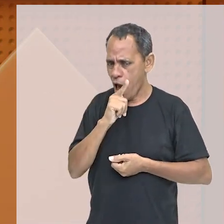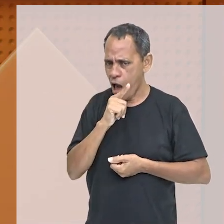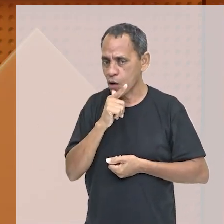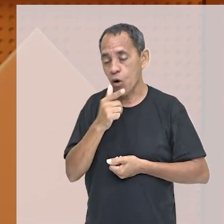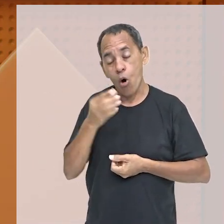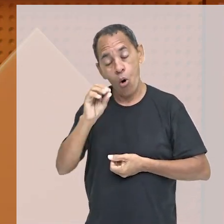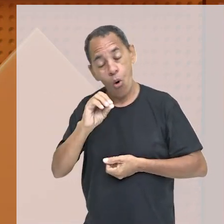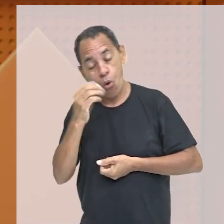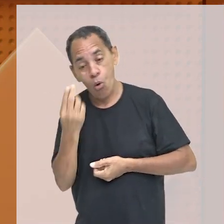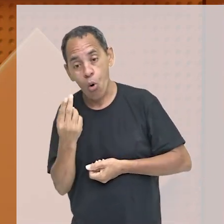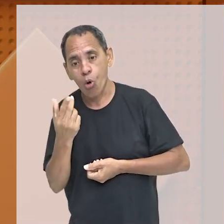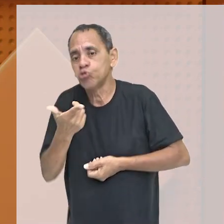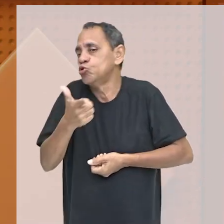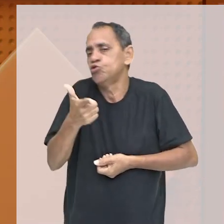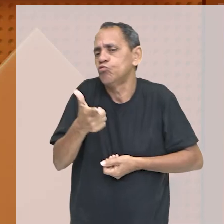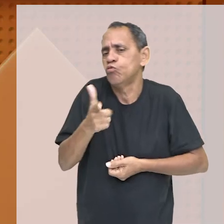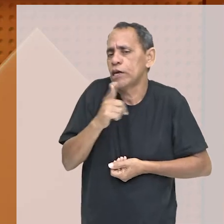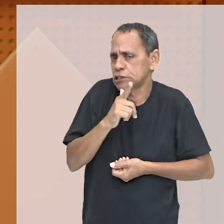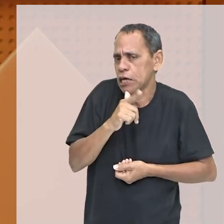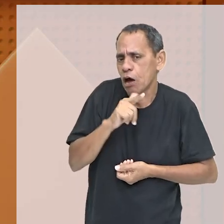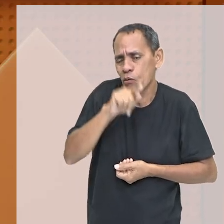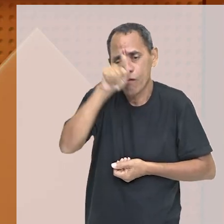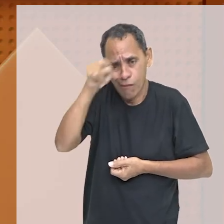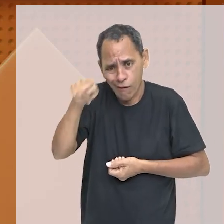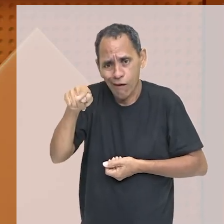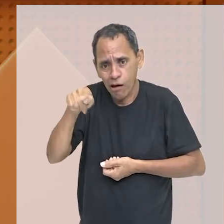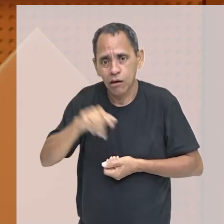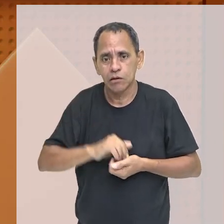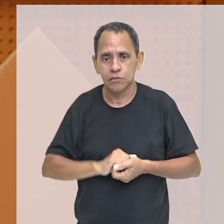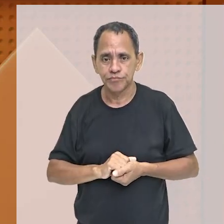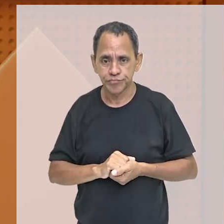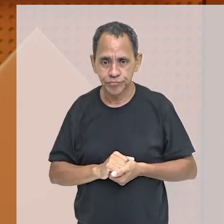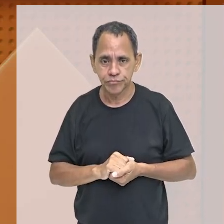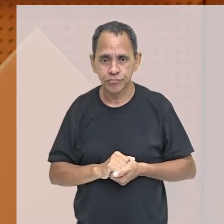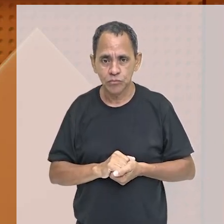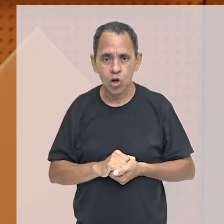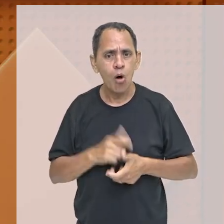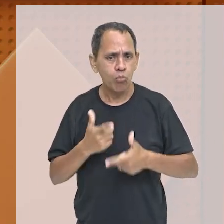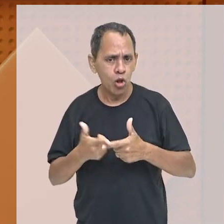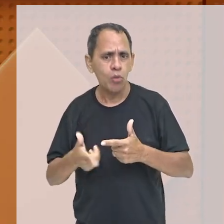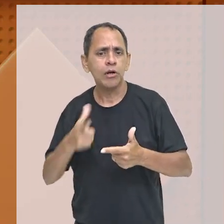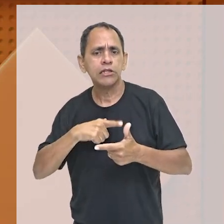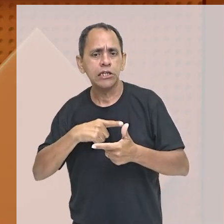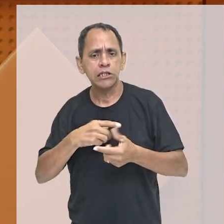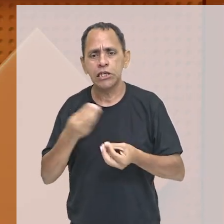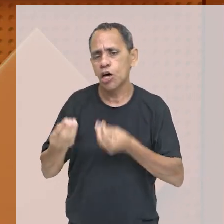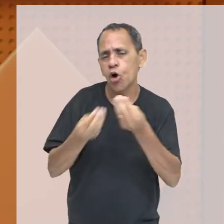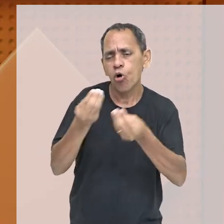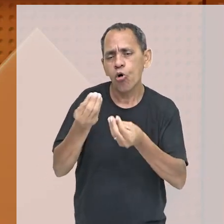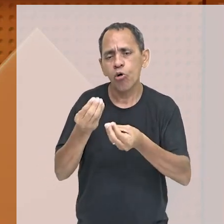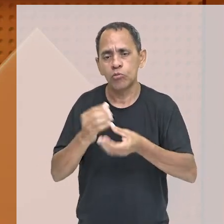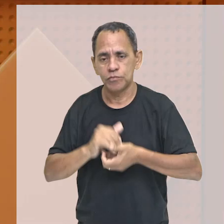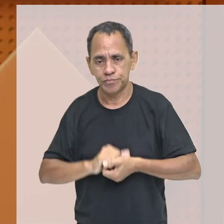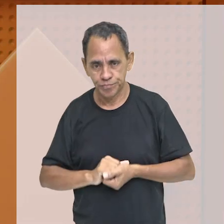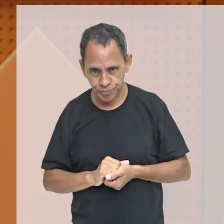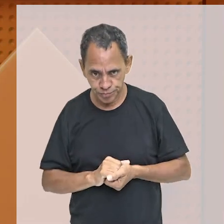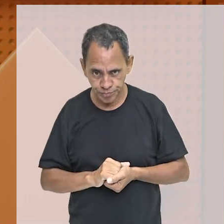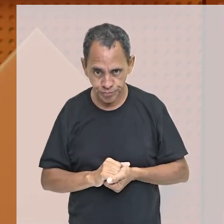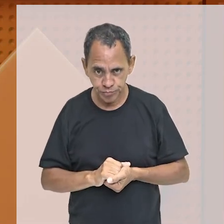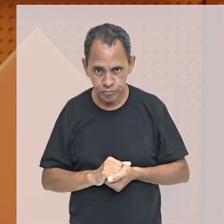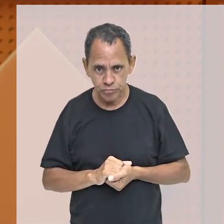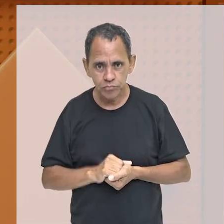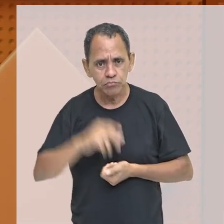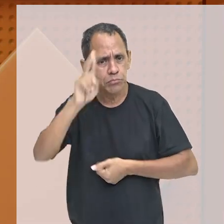lugar onde não estivesse a possibilidade, não houvesse a possibilidade de que se tirasse água lá desse